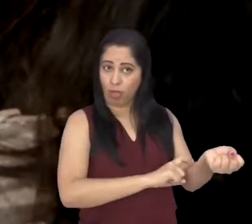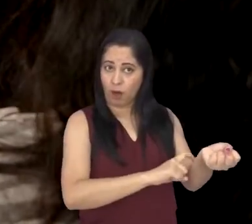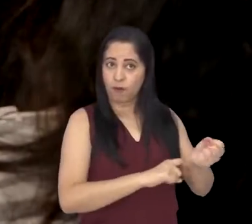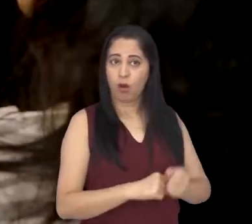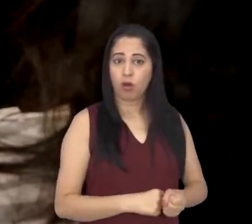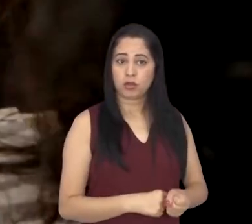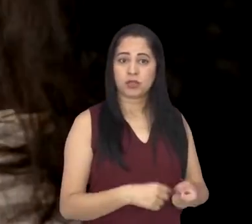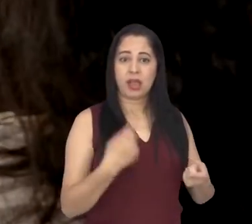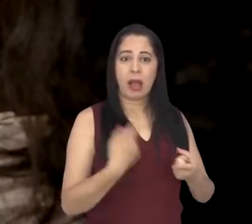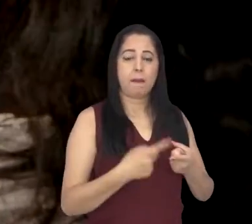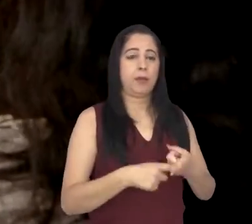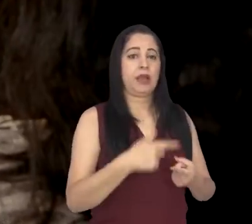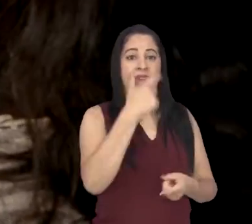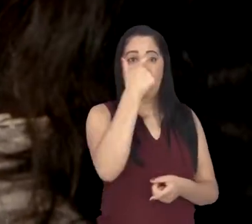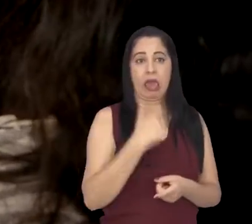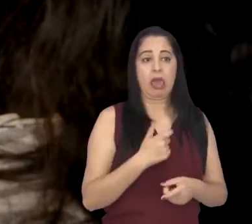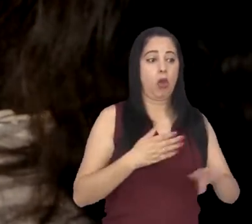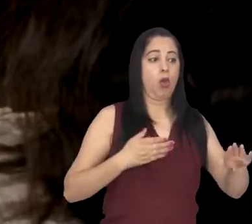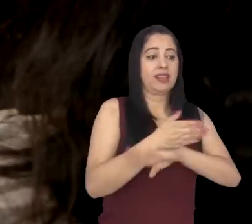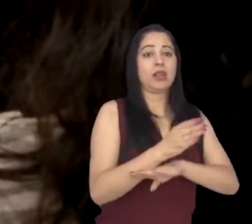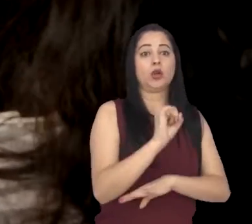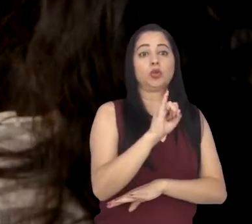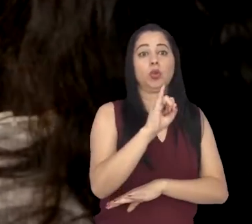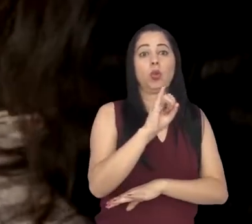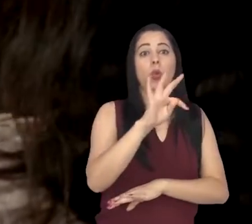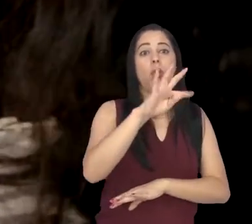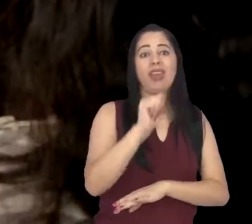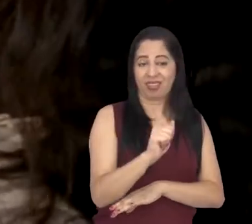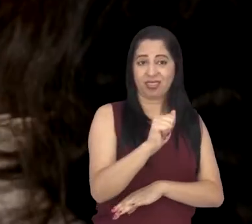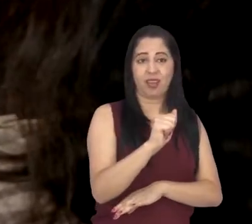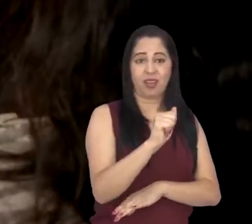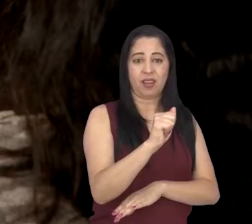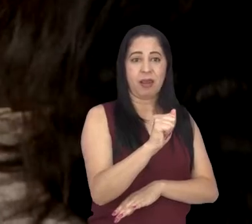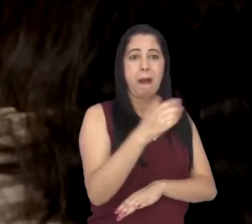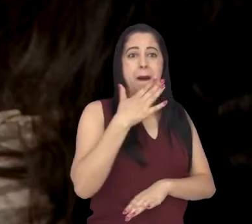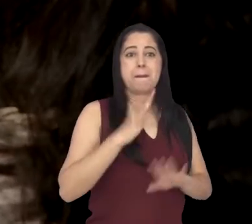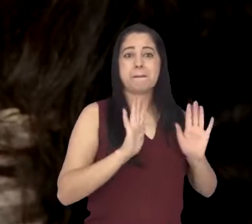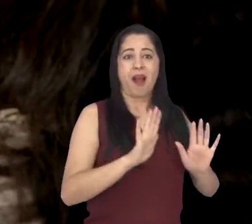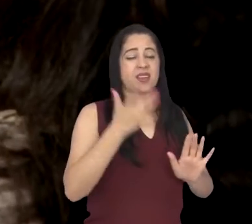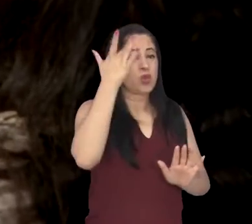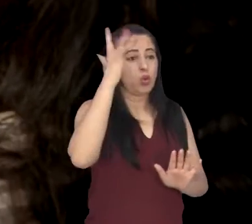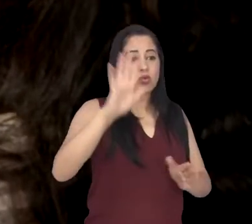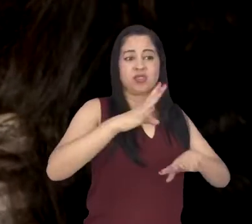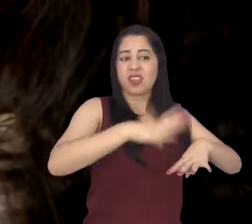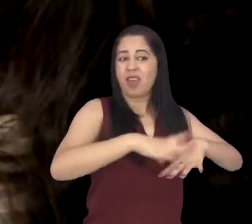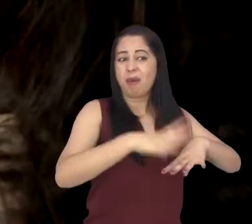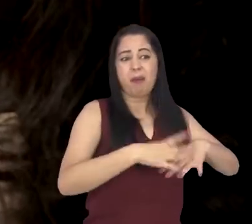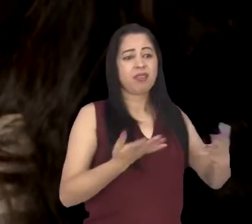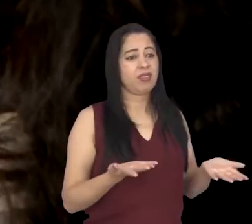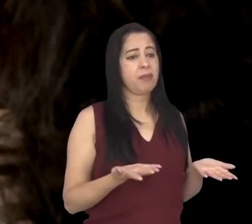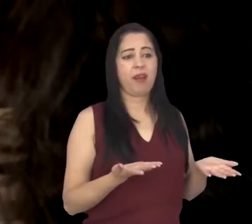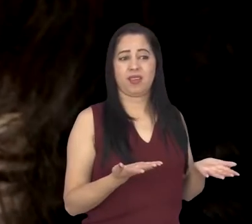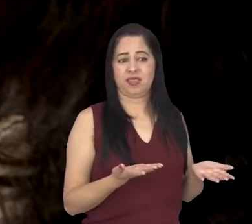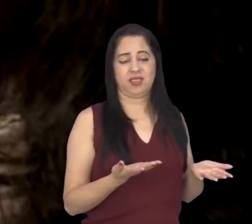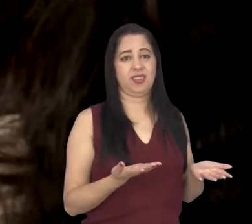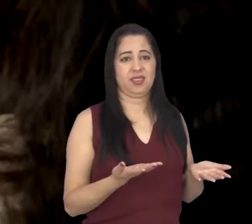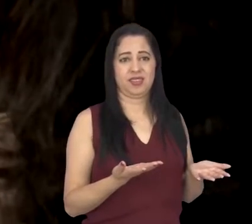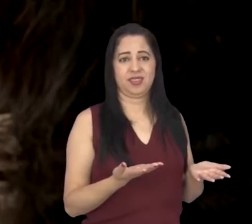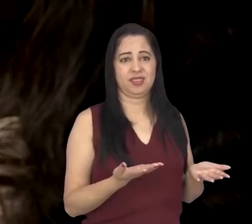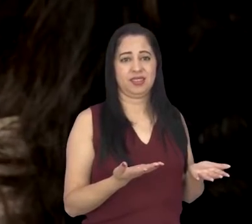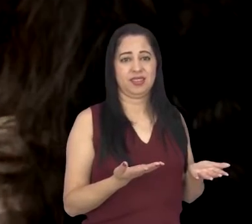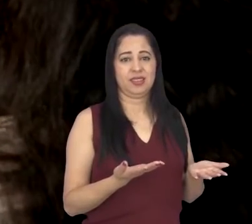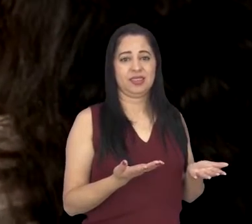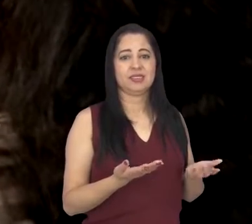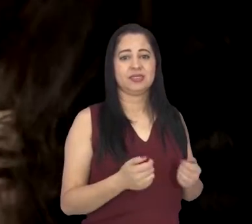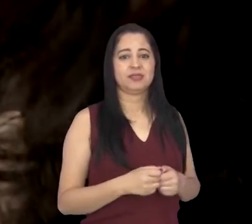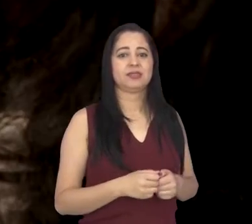né? Que eu não sei nada de matemática, porque era assim, mas na verdade eu pensava muito em fazer medicina, mas porque